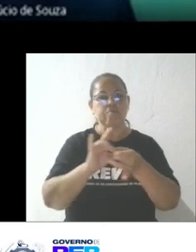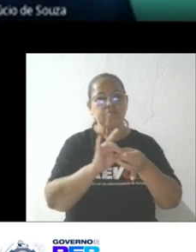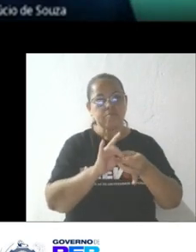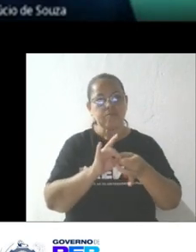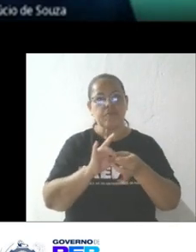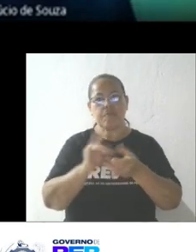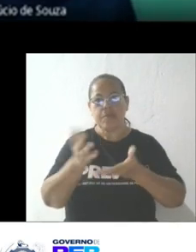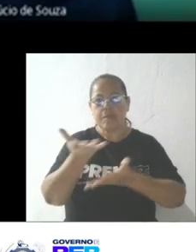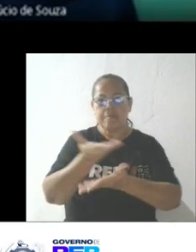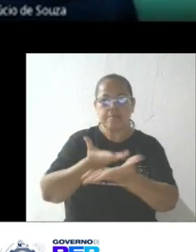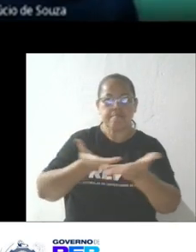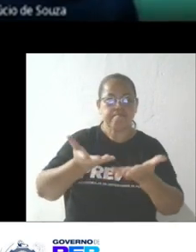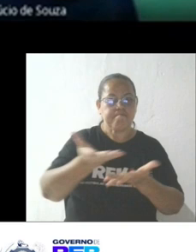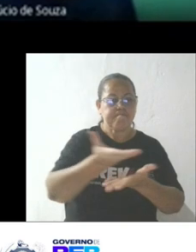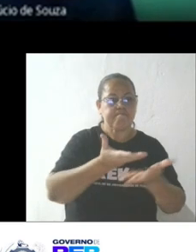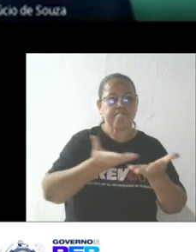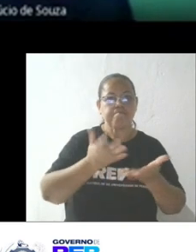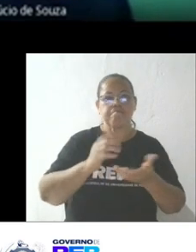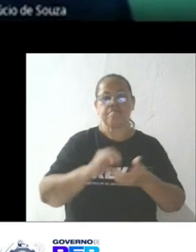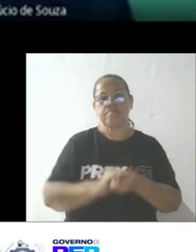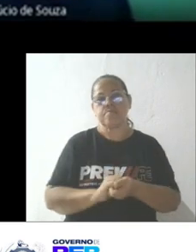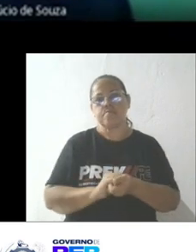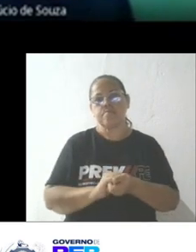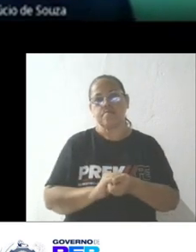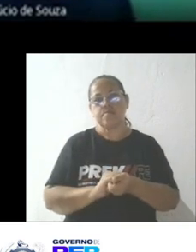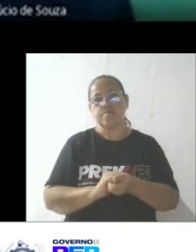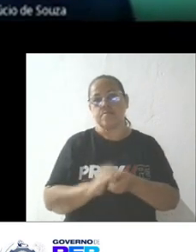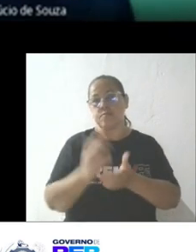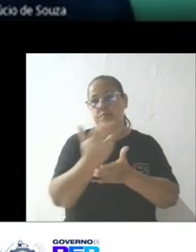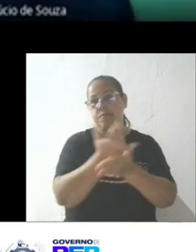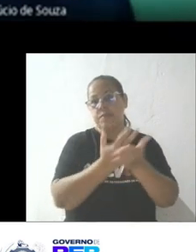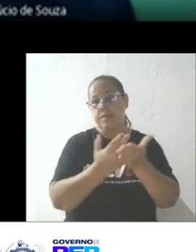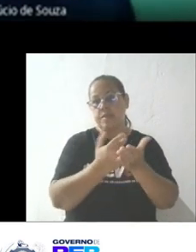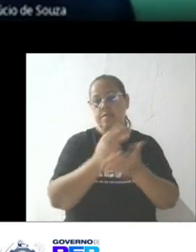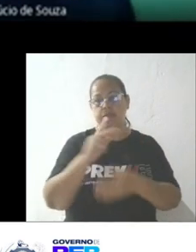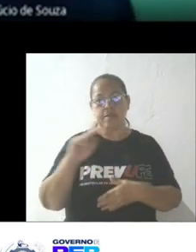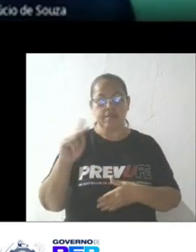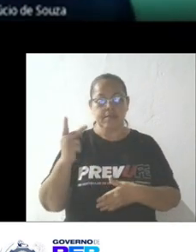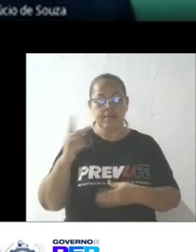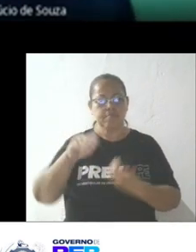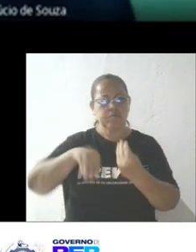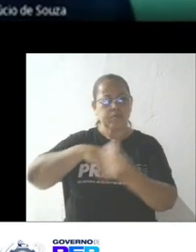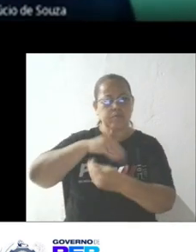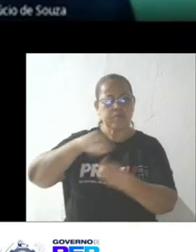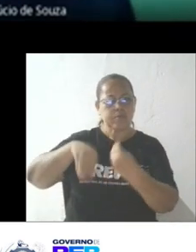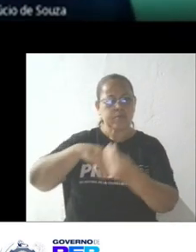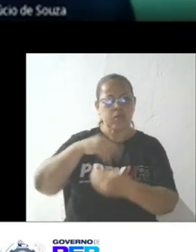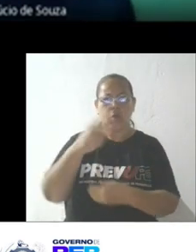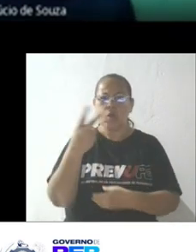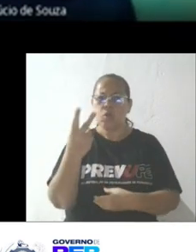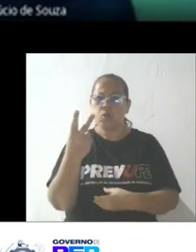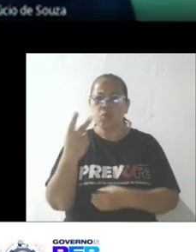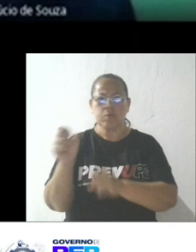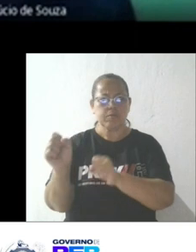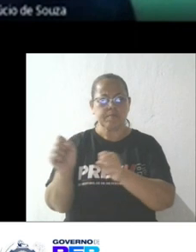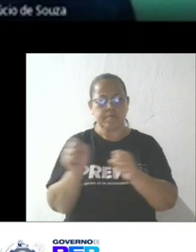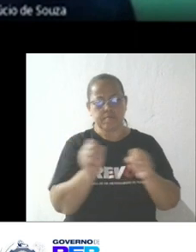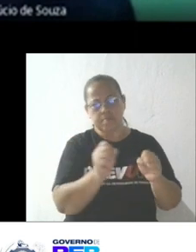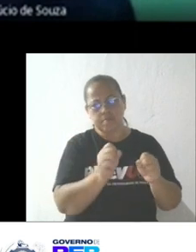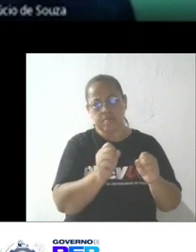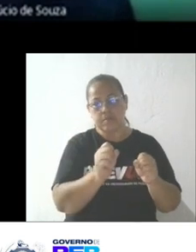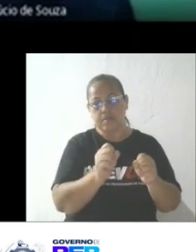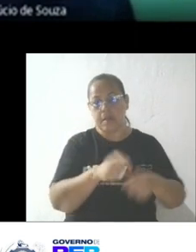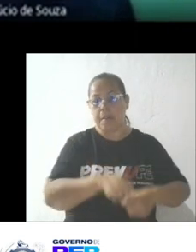outra na tirinha de H são mescladas duas formas de poder o poder da espada que